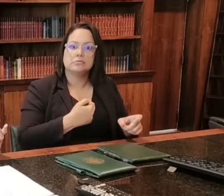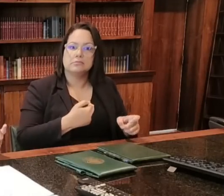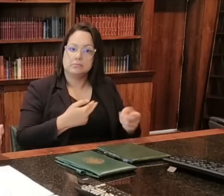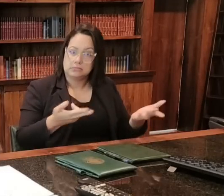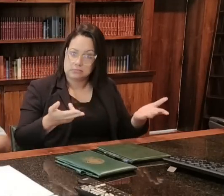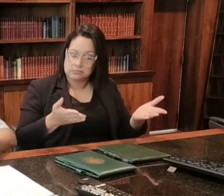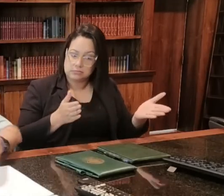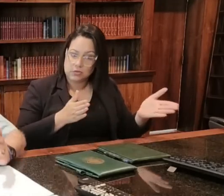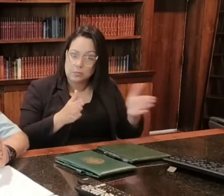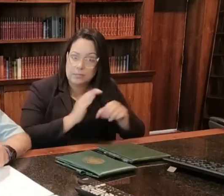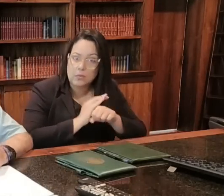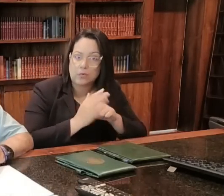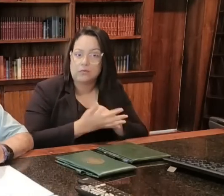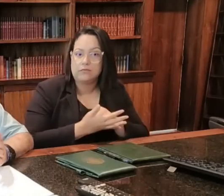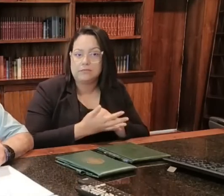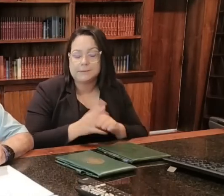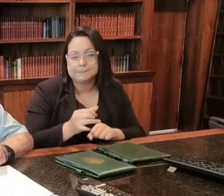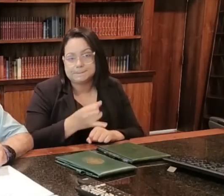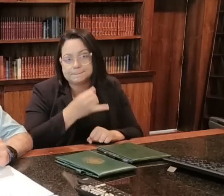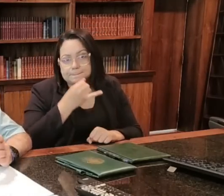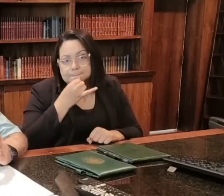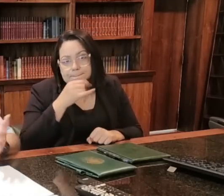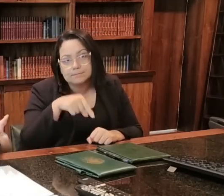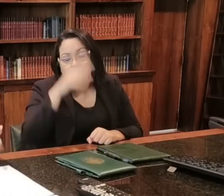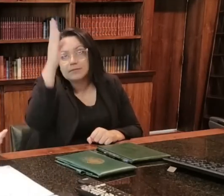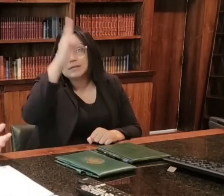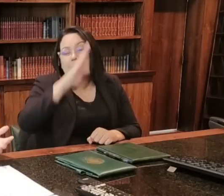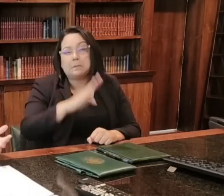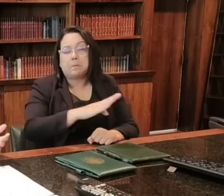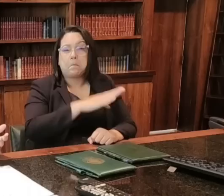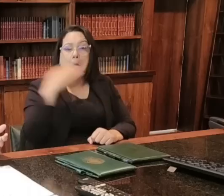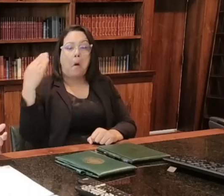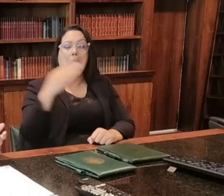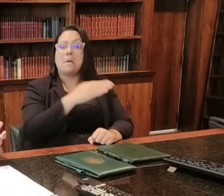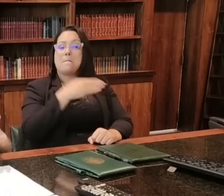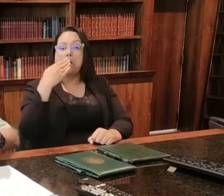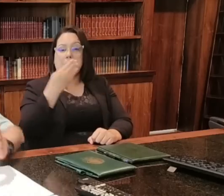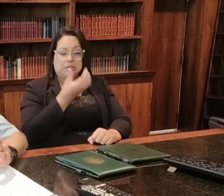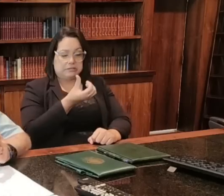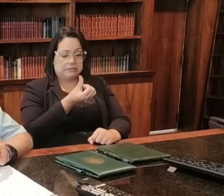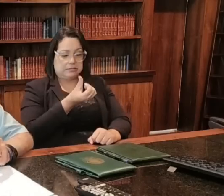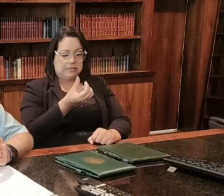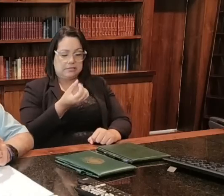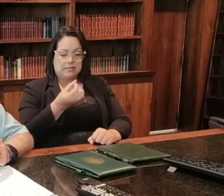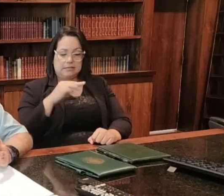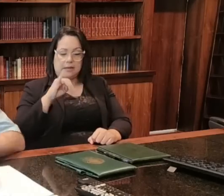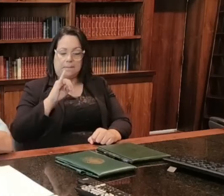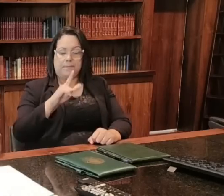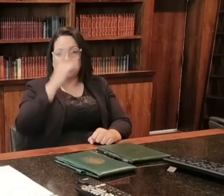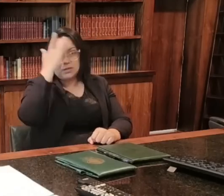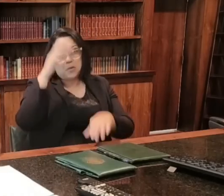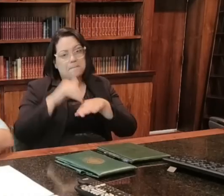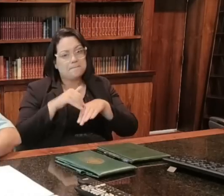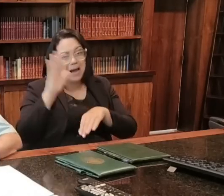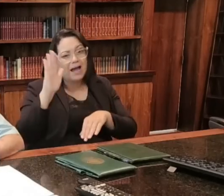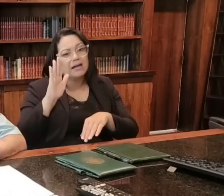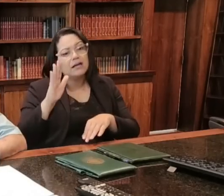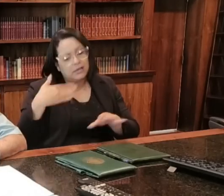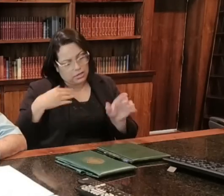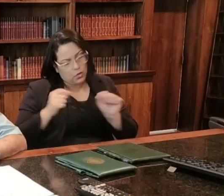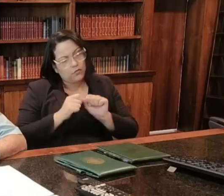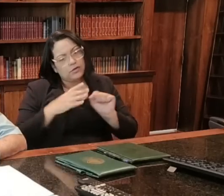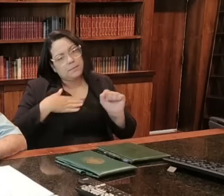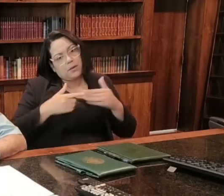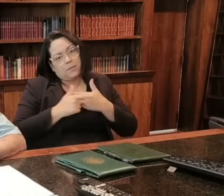imaginou chegar nesta situação diz que não tem tudo ou nada que manifestações são bem-vindas